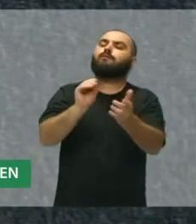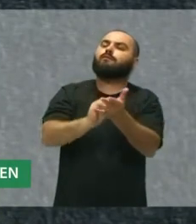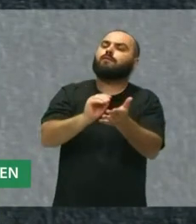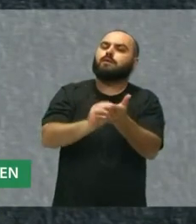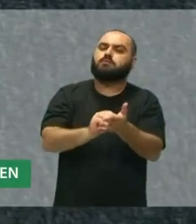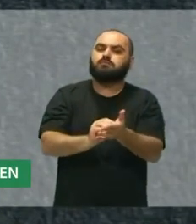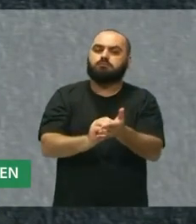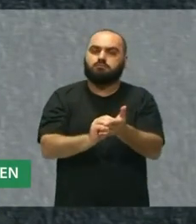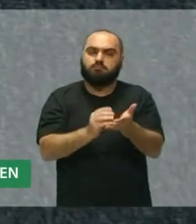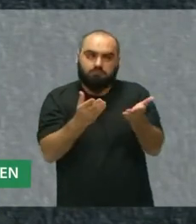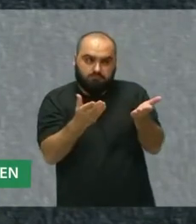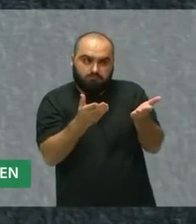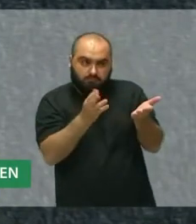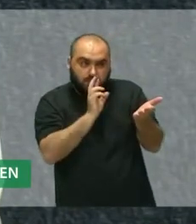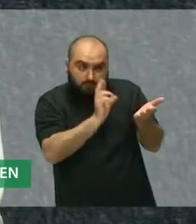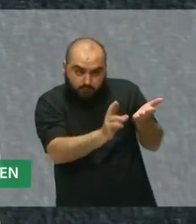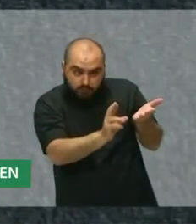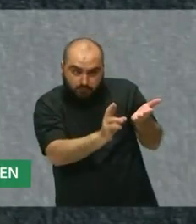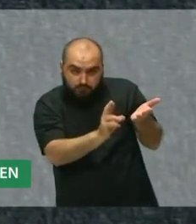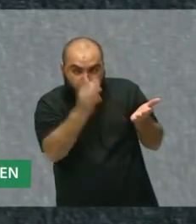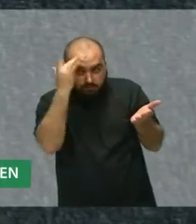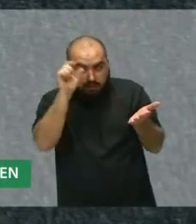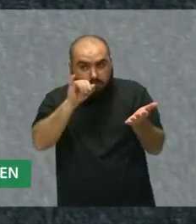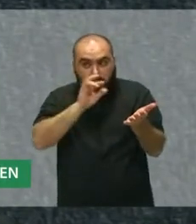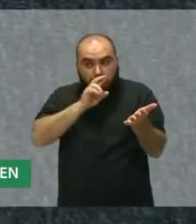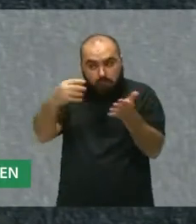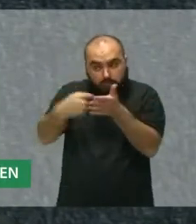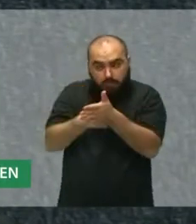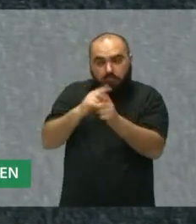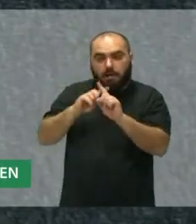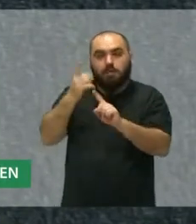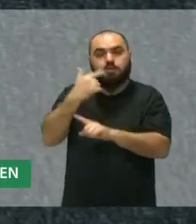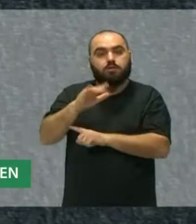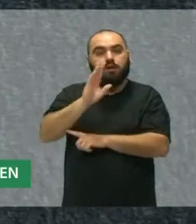Será que eu já respondo? Não sei se alguém vai perguntar, mas eu já vou responder.